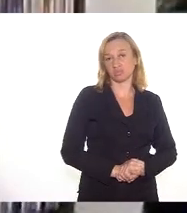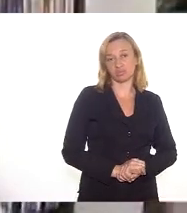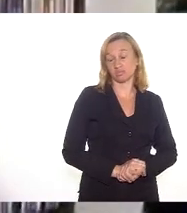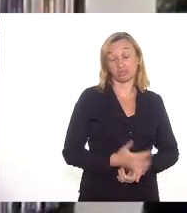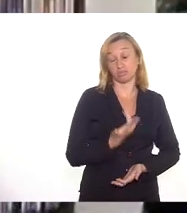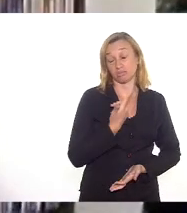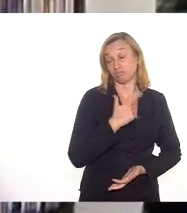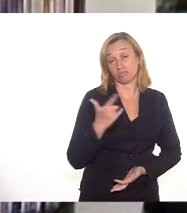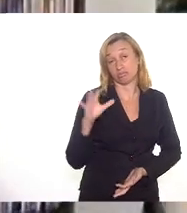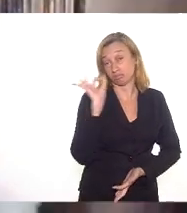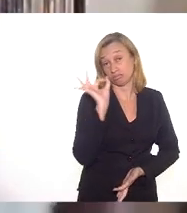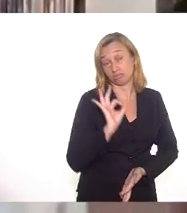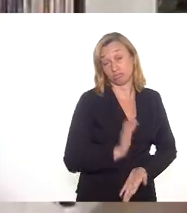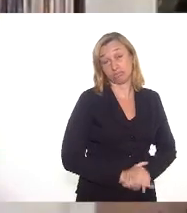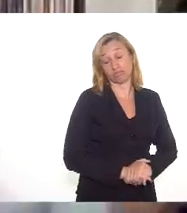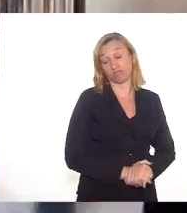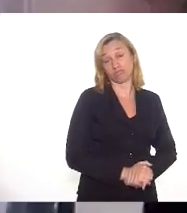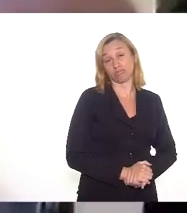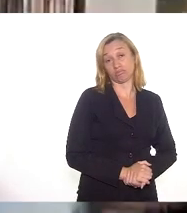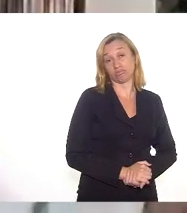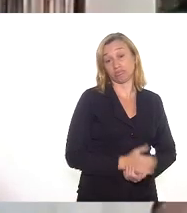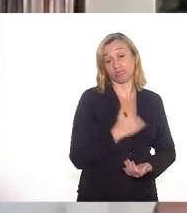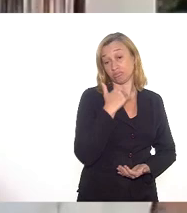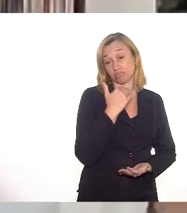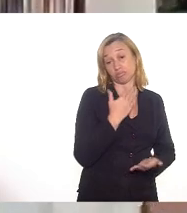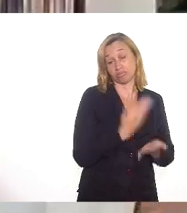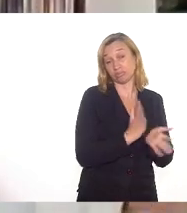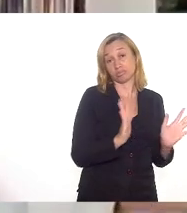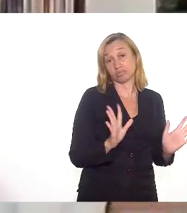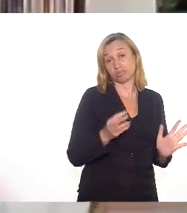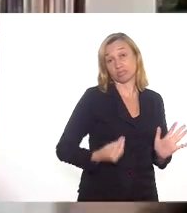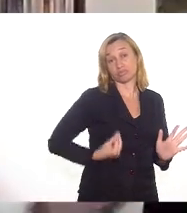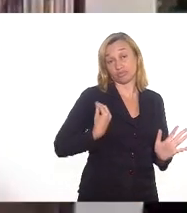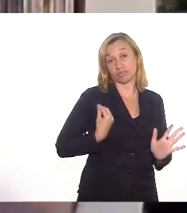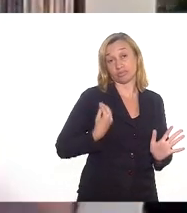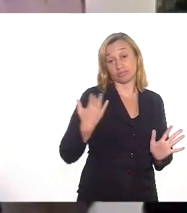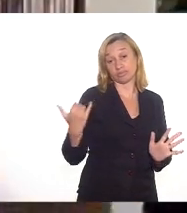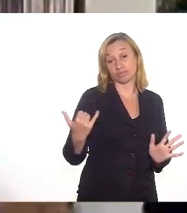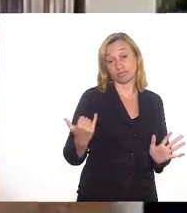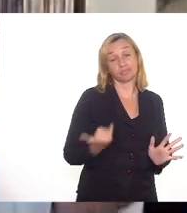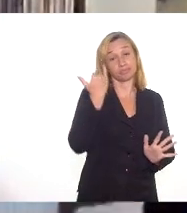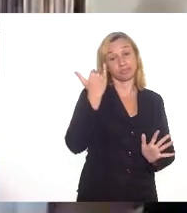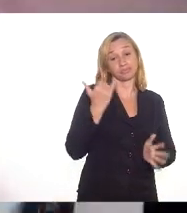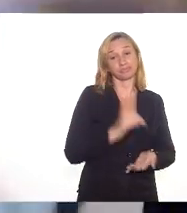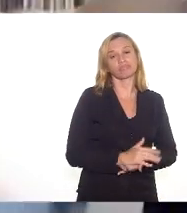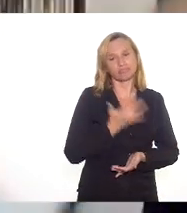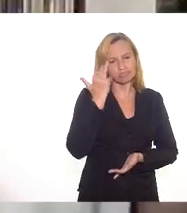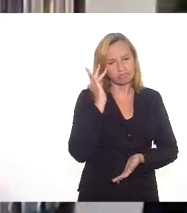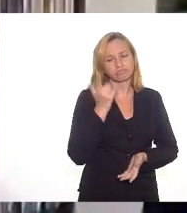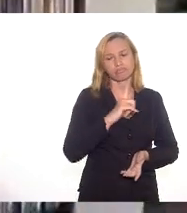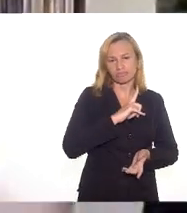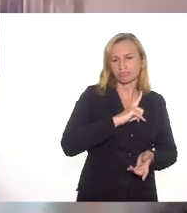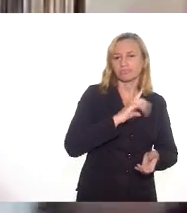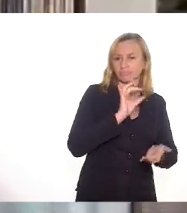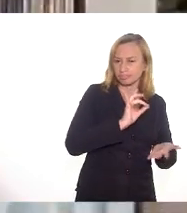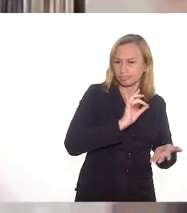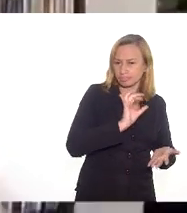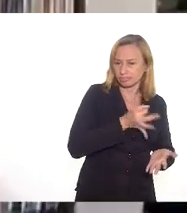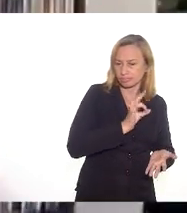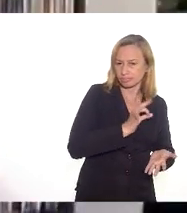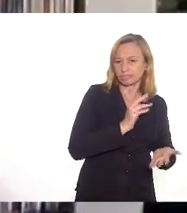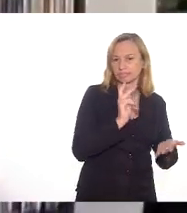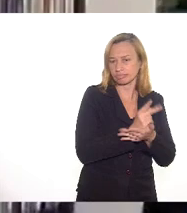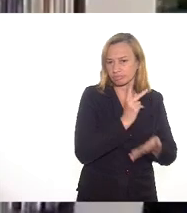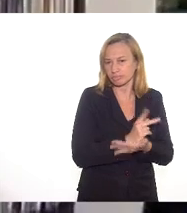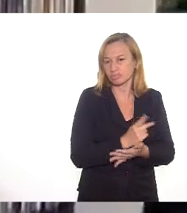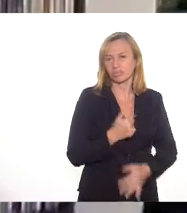Não tem desculpa. Acabou. Nós somos a favor da vida. Então, a gente acha que houve realmente equívocos. Não